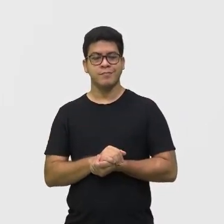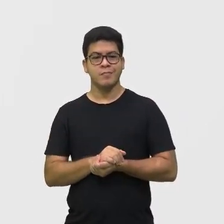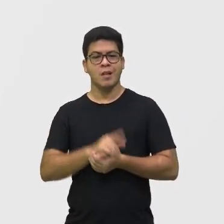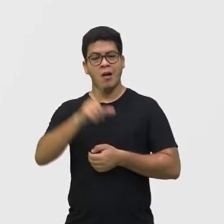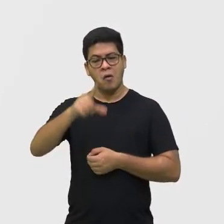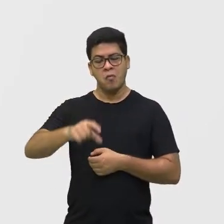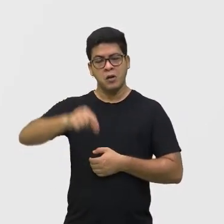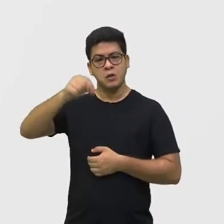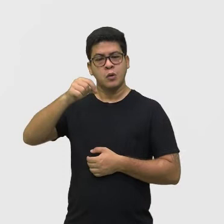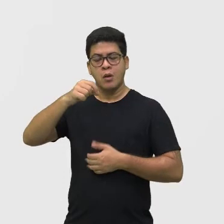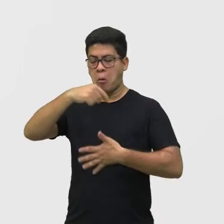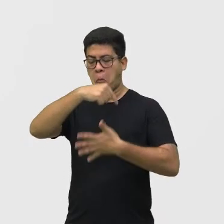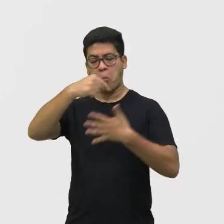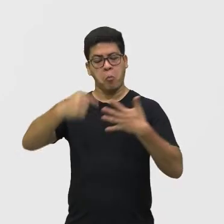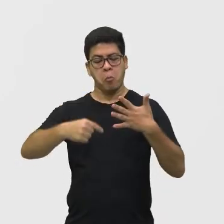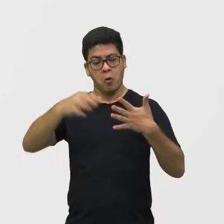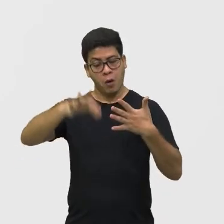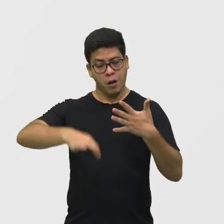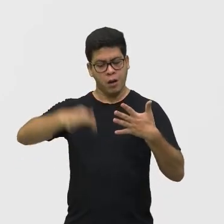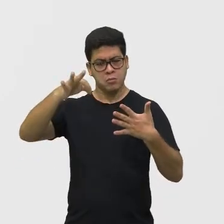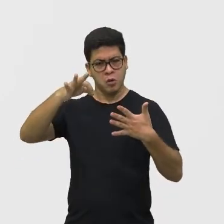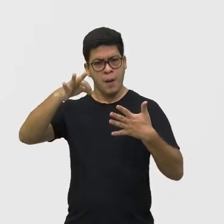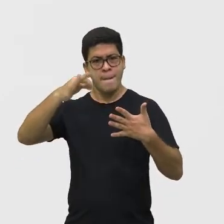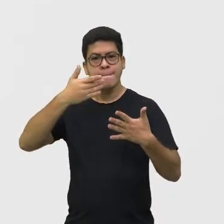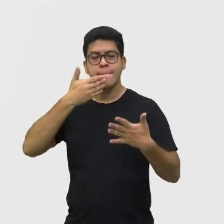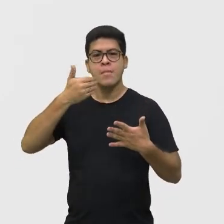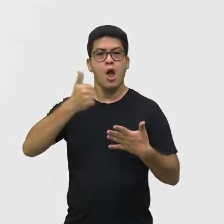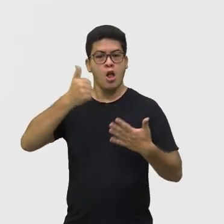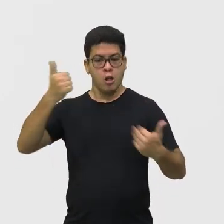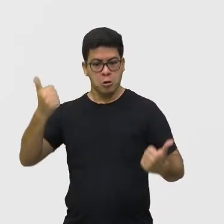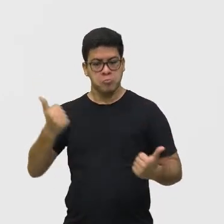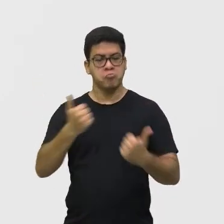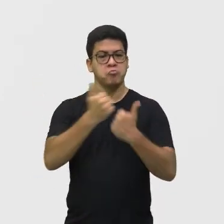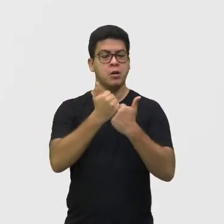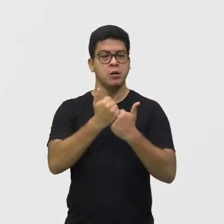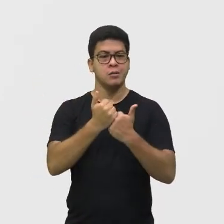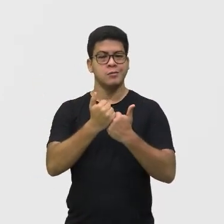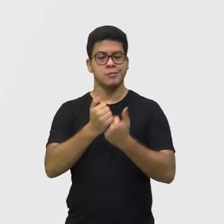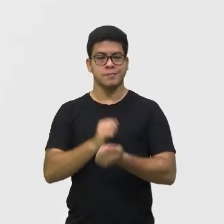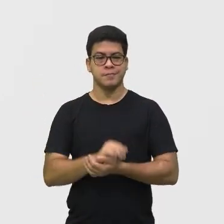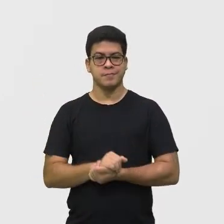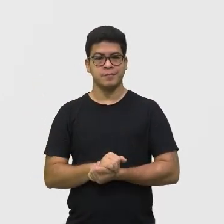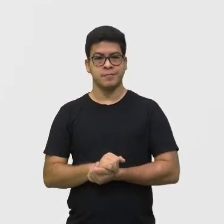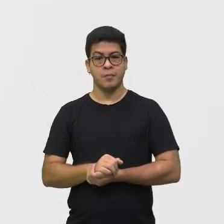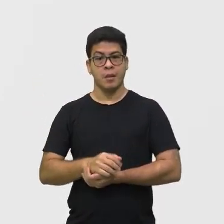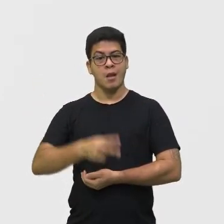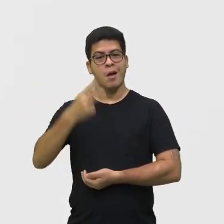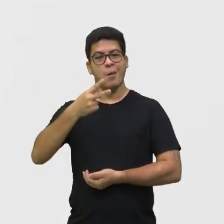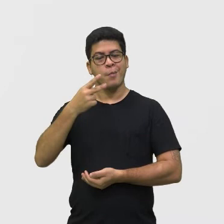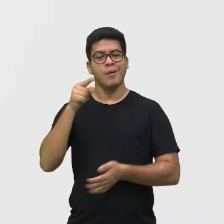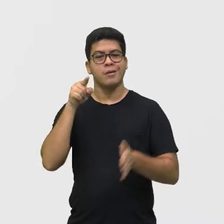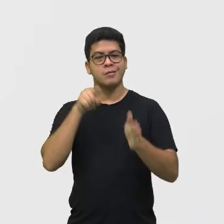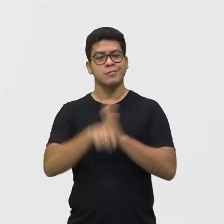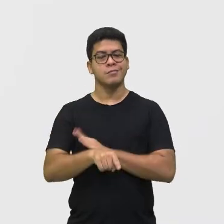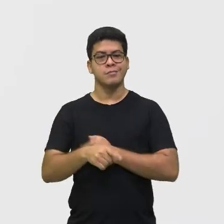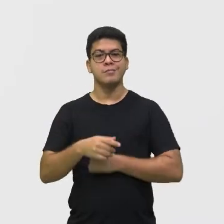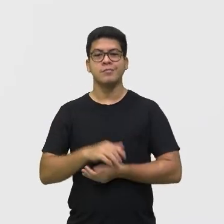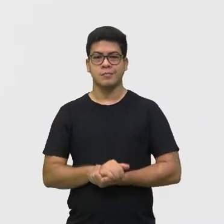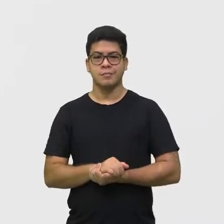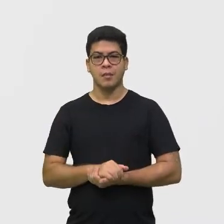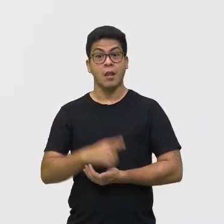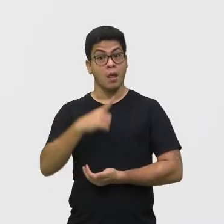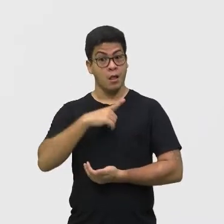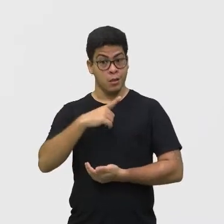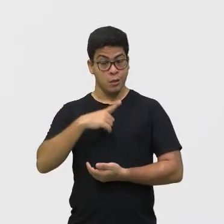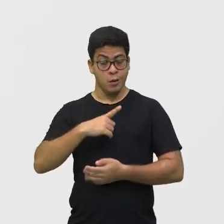então qual das opções melhor completa as lacunas e marcar aí para mim. Na questão número 2, nós temos uma